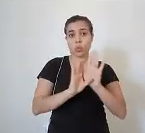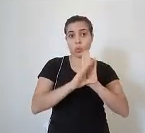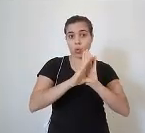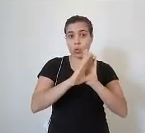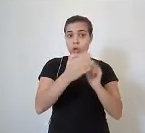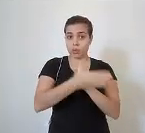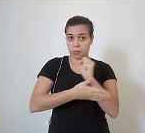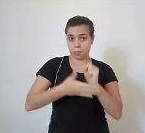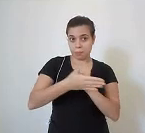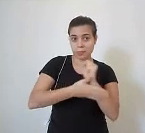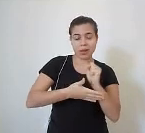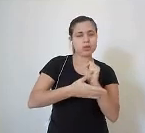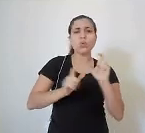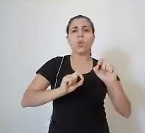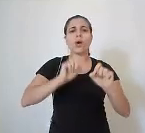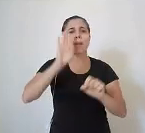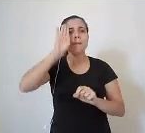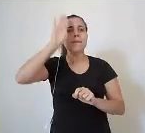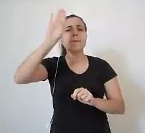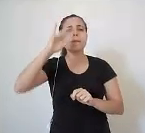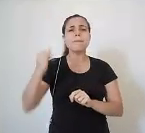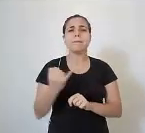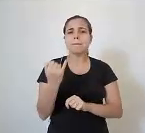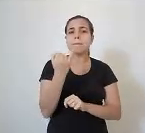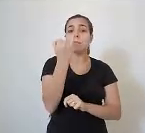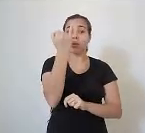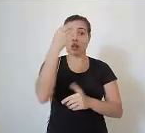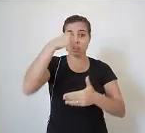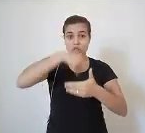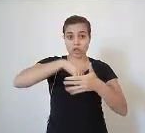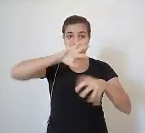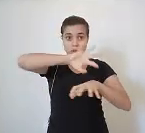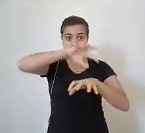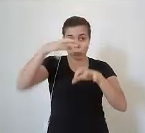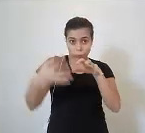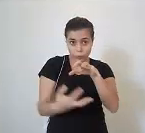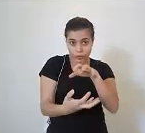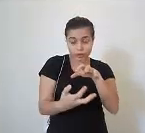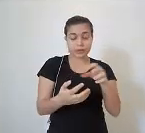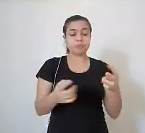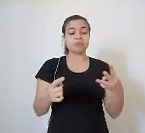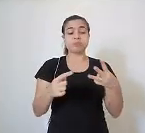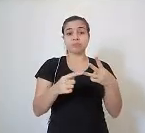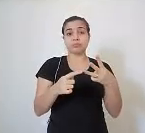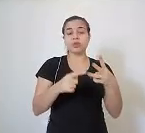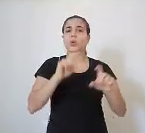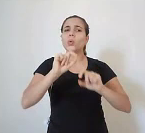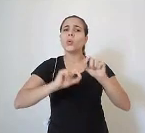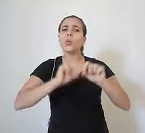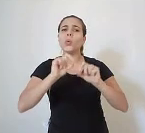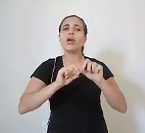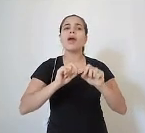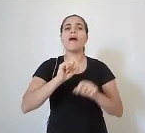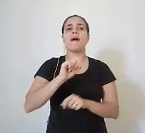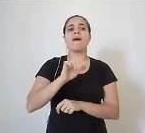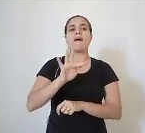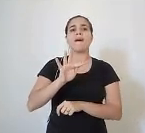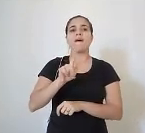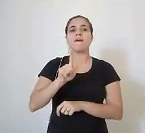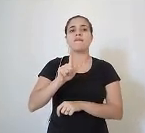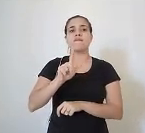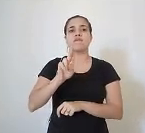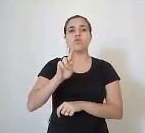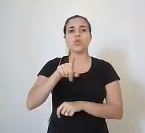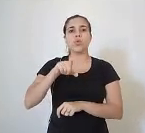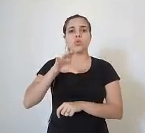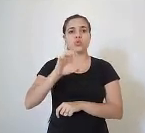da ecologia, os conceitos básicos, né, mais importantes abordados dentro da ecologia, e também vamos falar